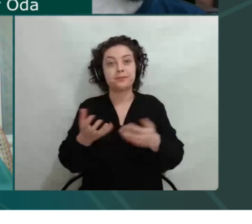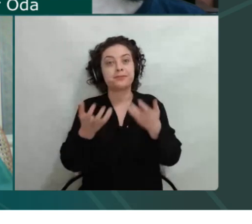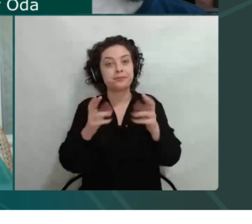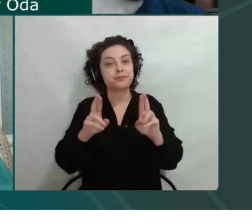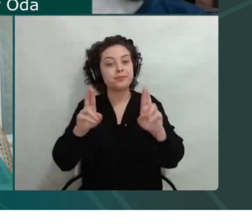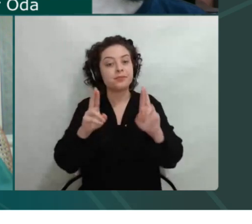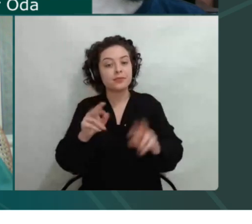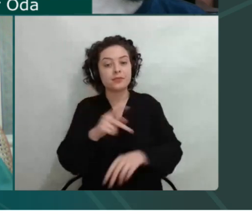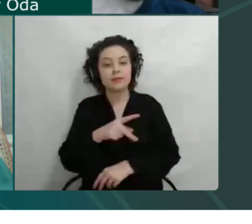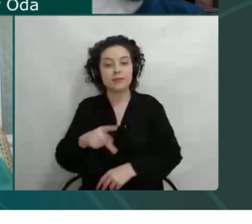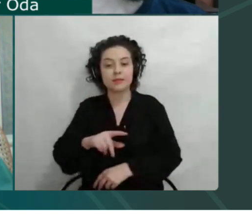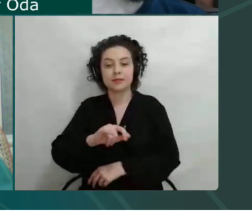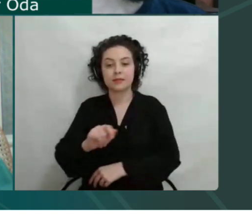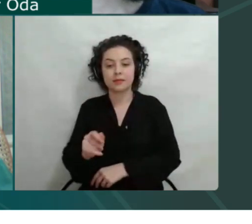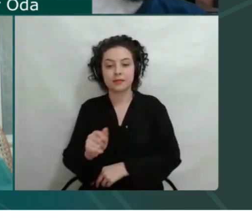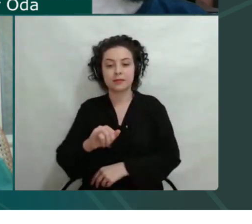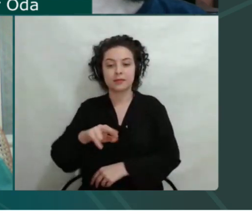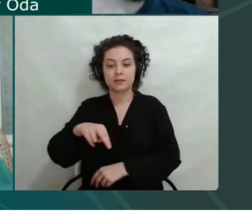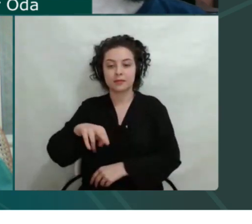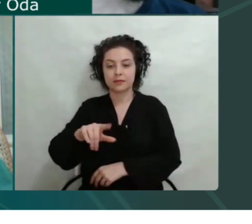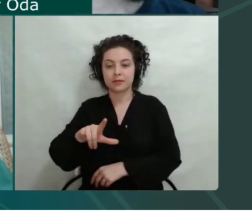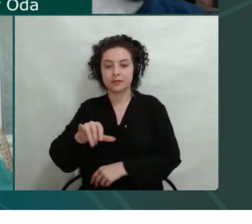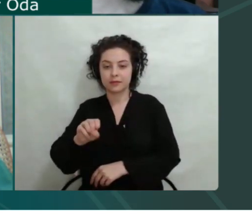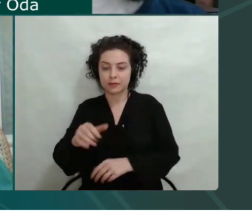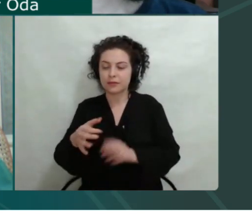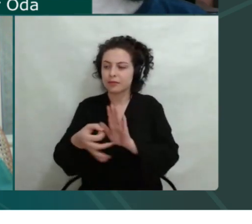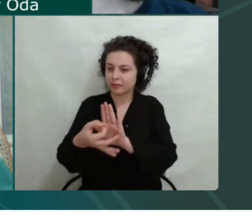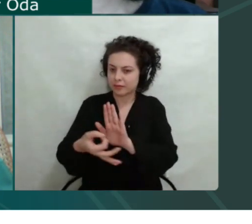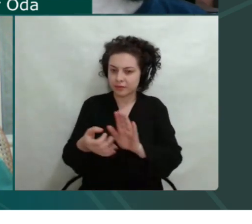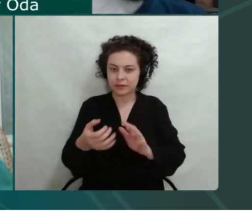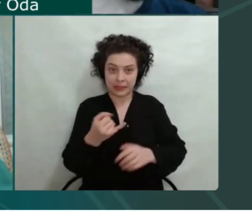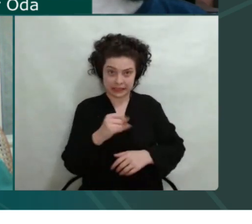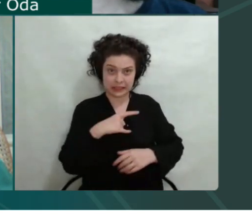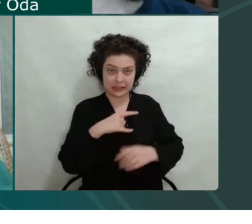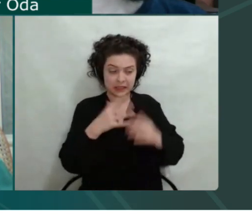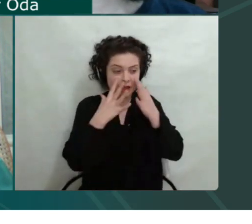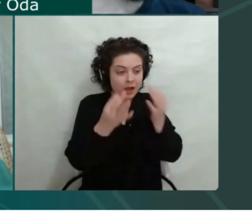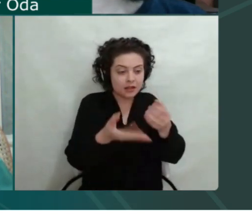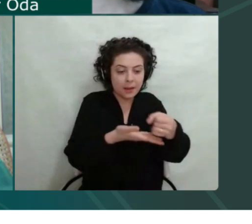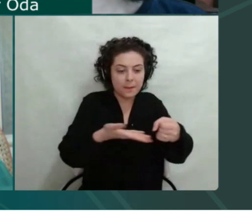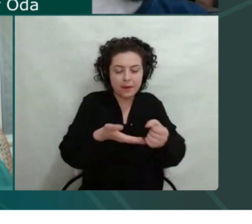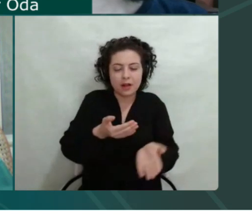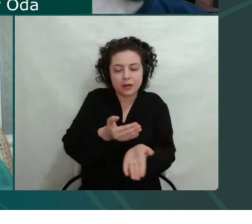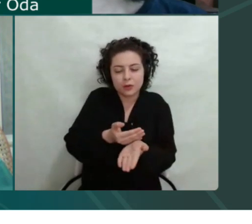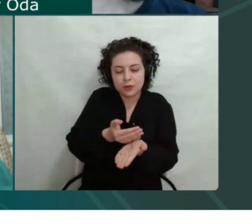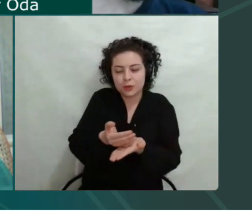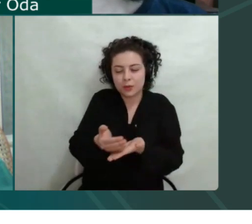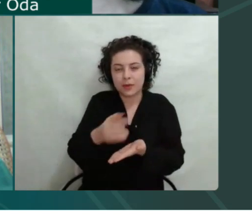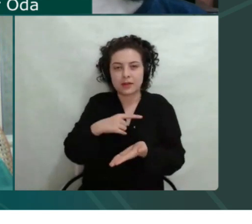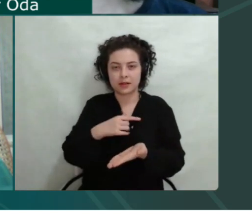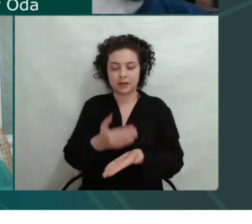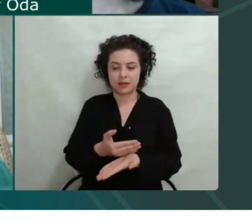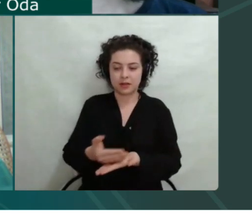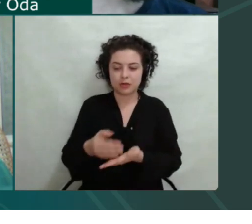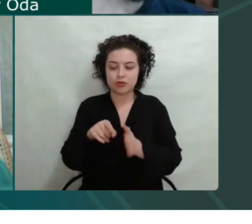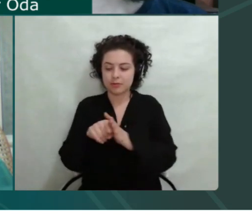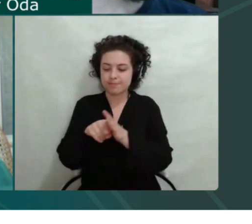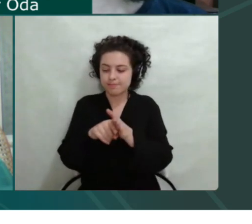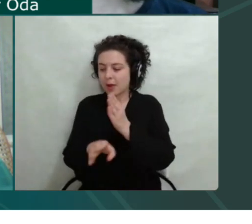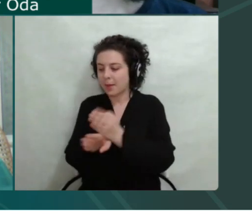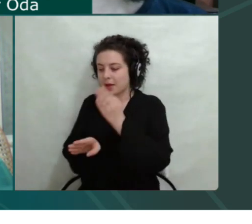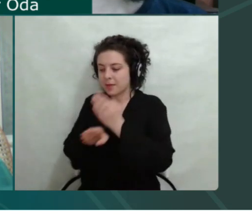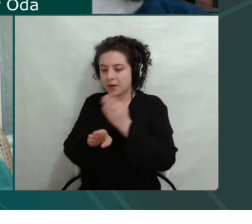Janilson também pudesse falar. Se nós tivéssemos uma atenção básica, que desde o início tivesse feito rastreamento de casos,